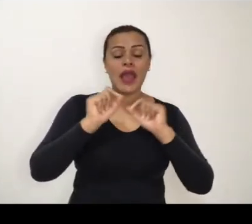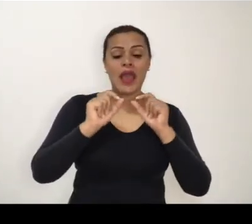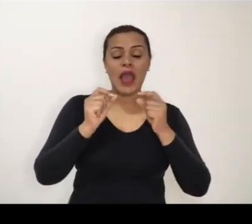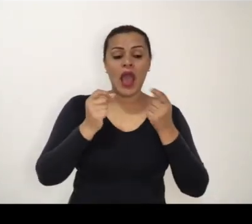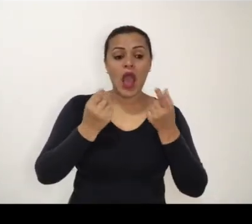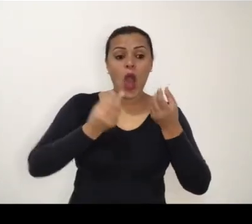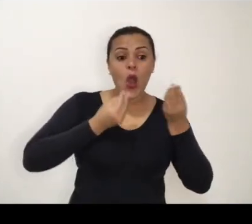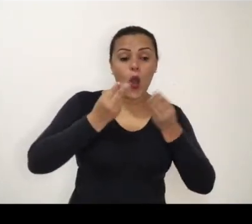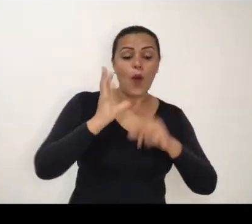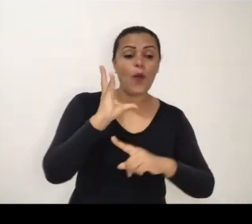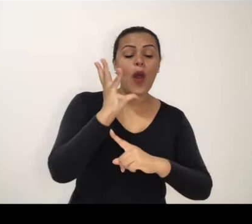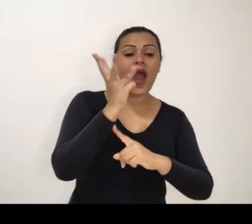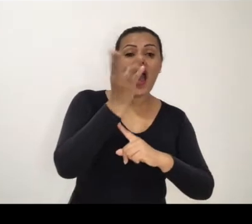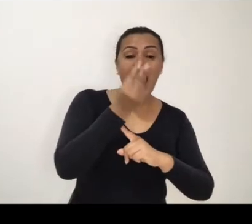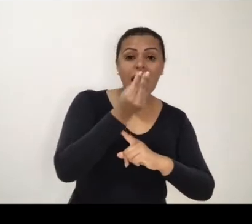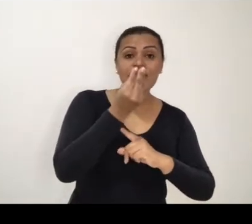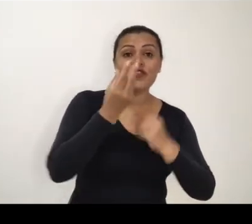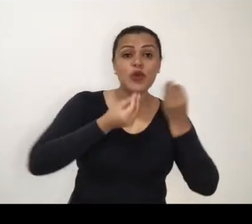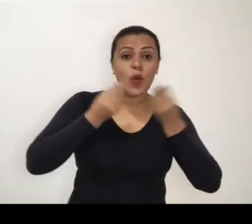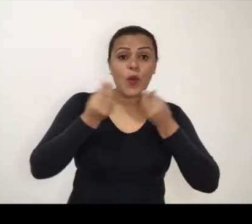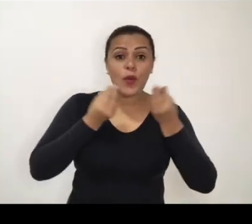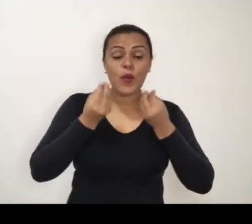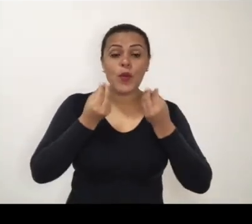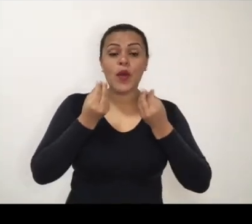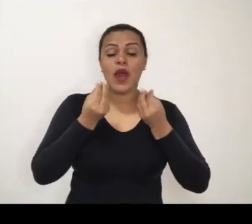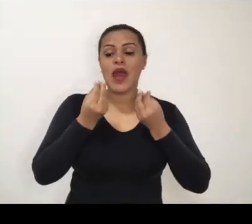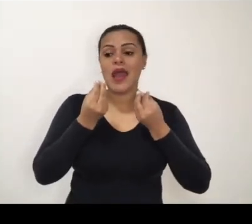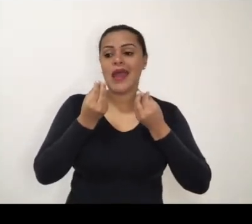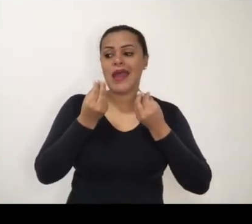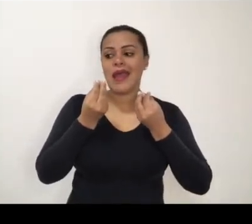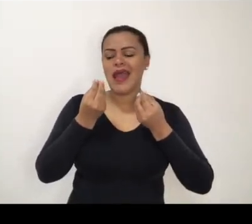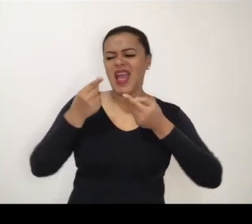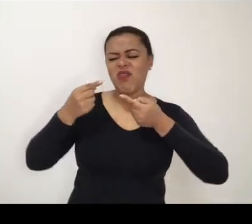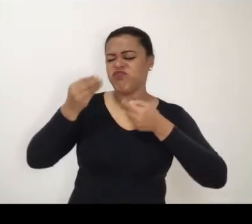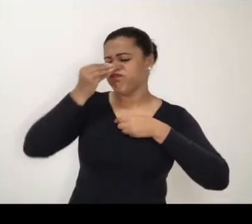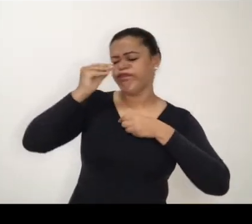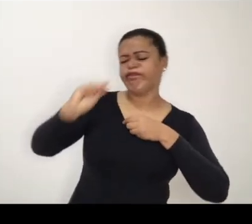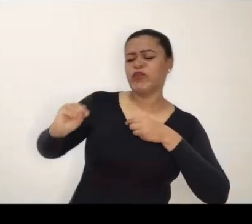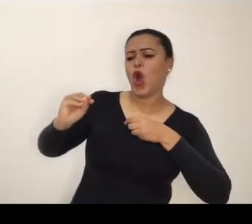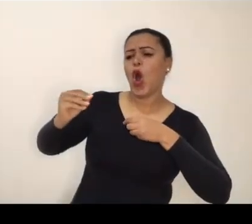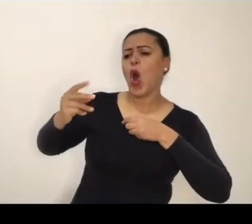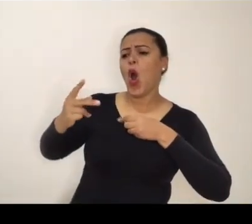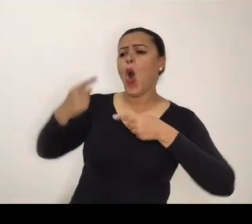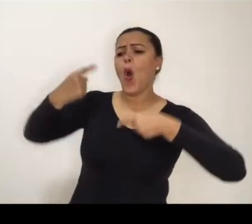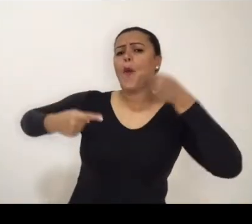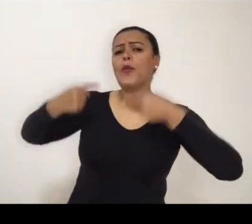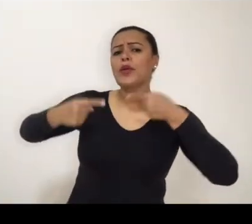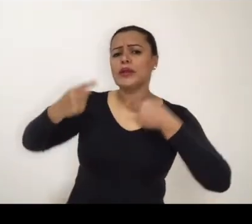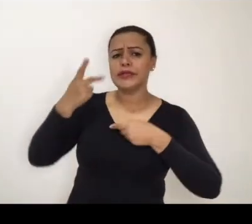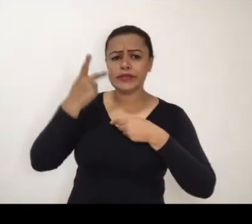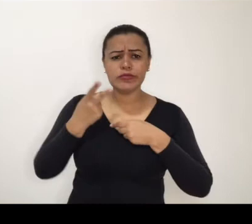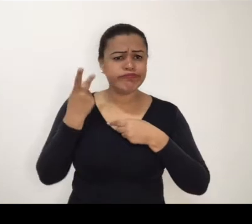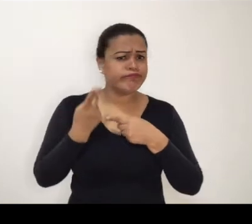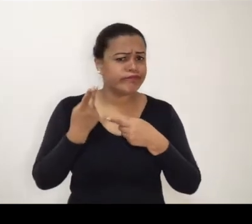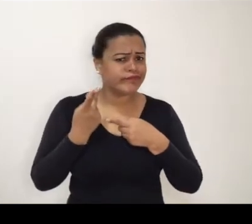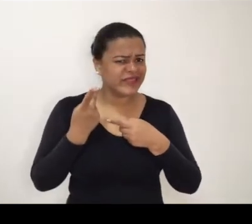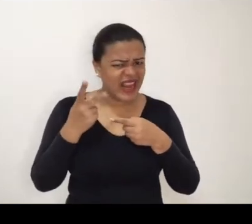fazer arte em consideração aos aspectos políticos. Como o que eu faço não vai ter